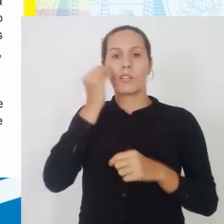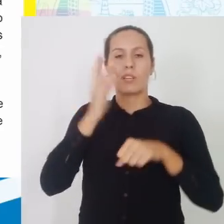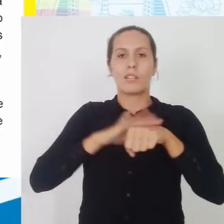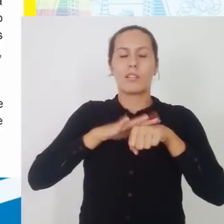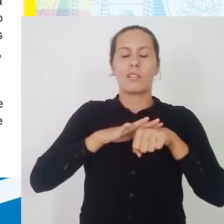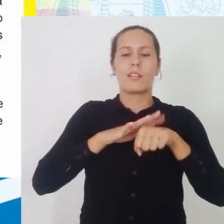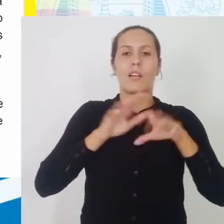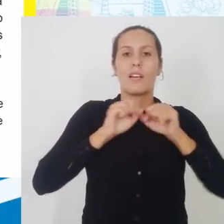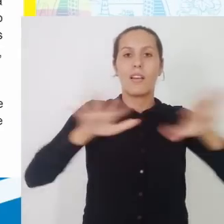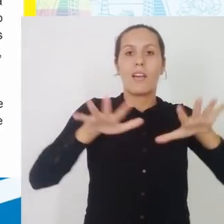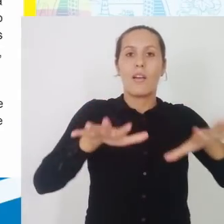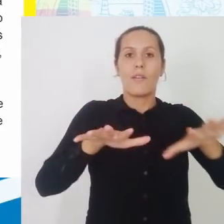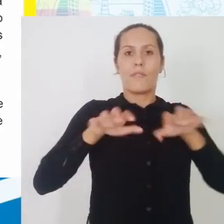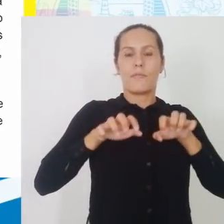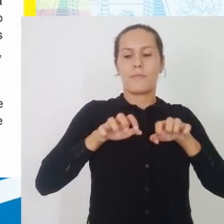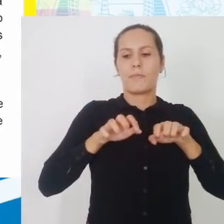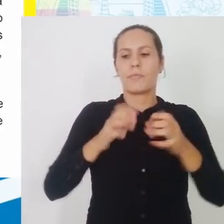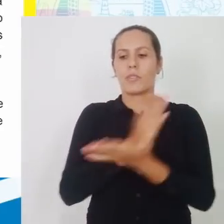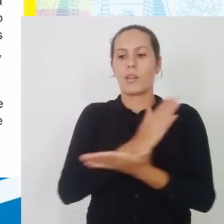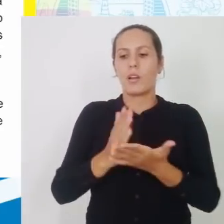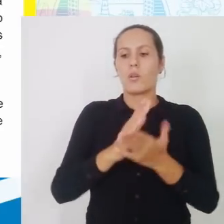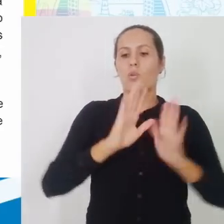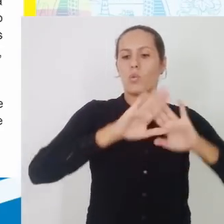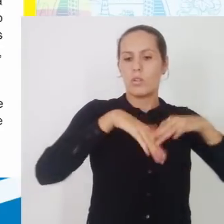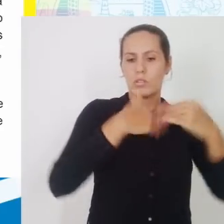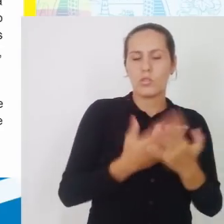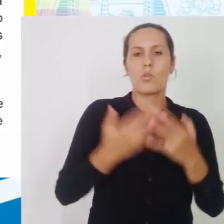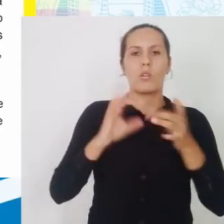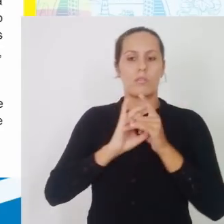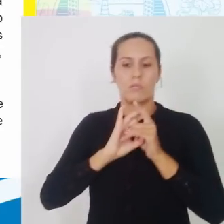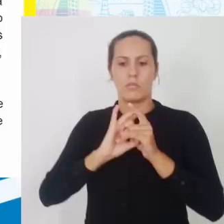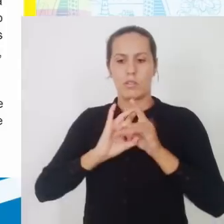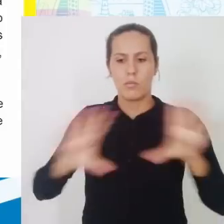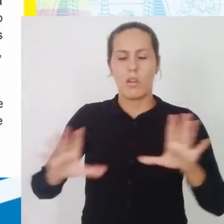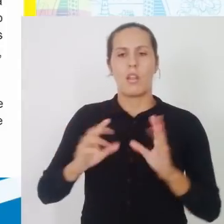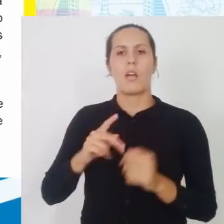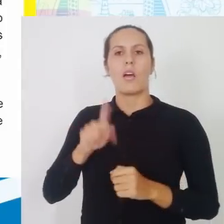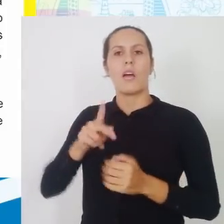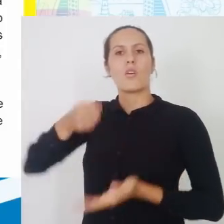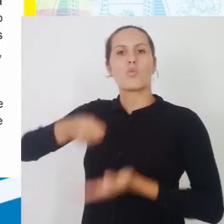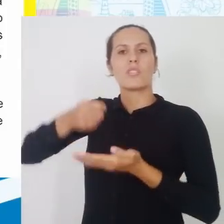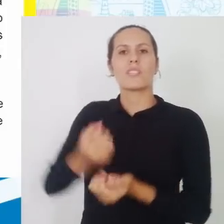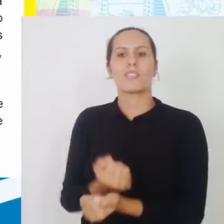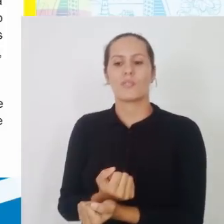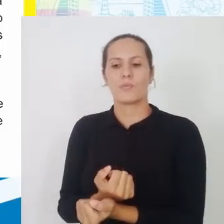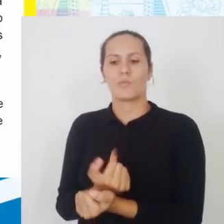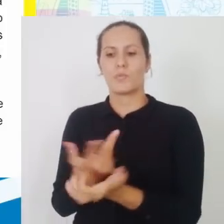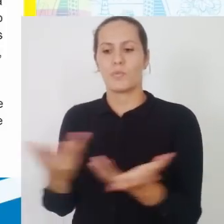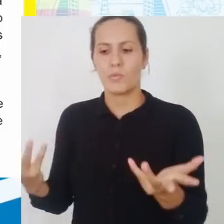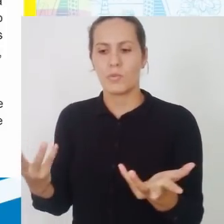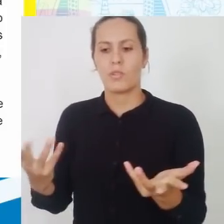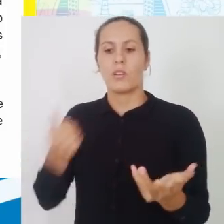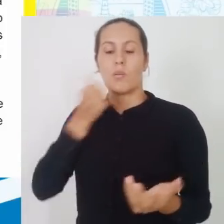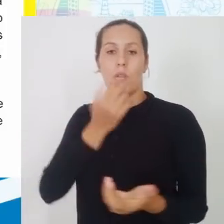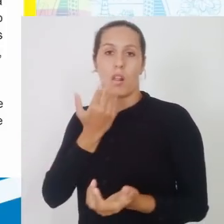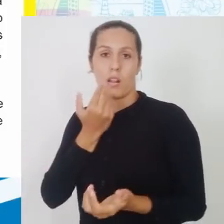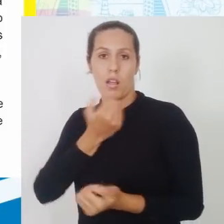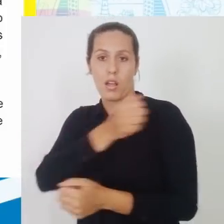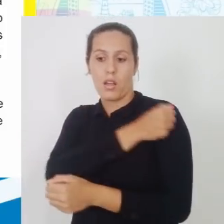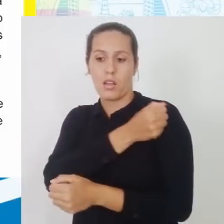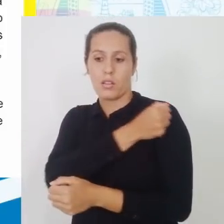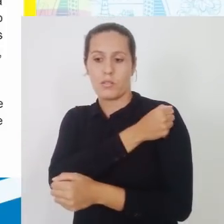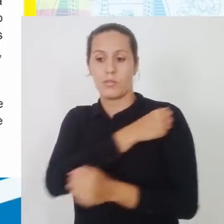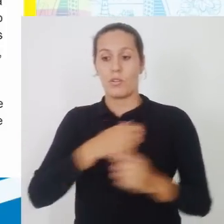para alunos. Cidade tem 3 mortes por Covid-19 e 8 casos confirmados, segundo a Secretaria Estadual de